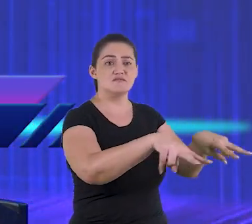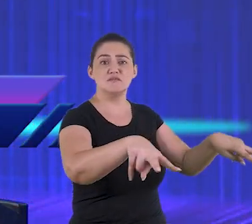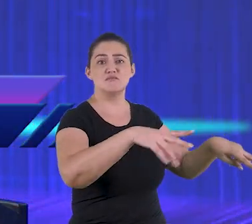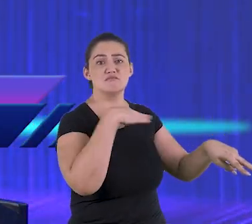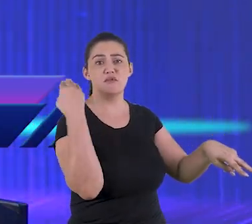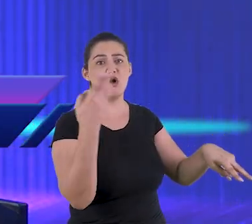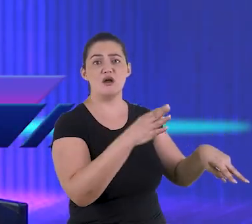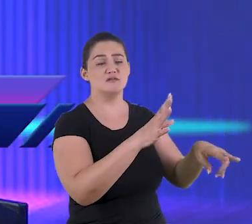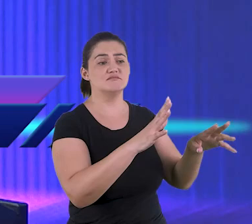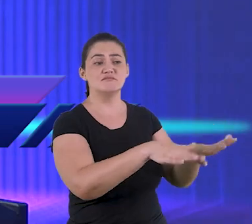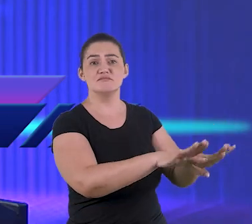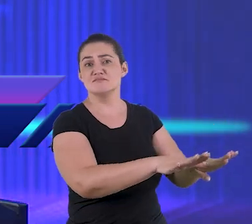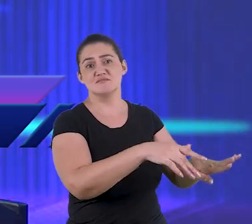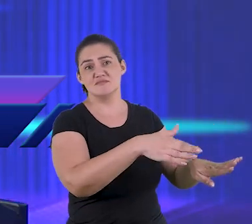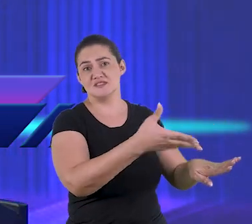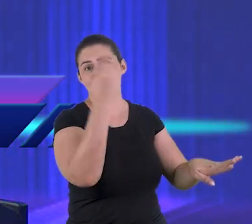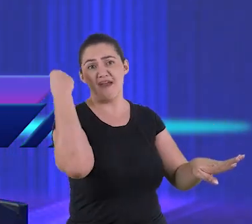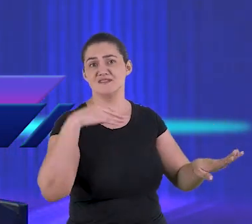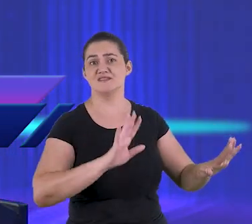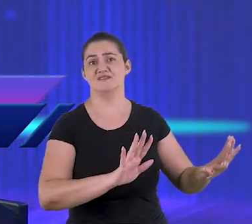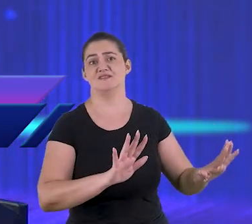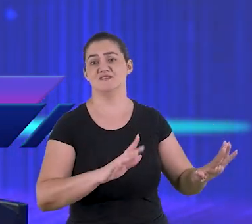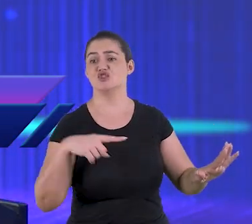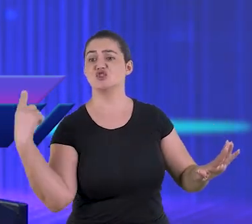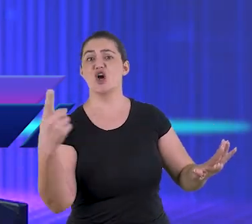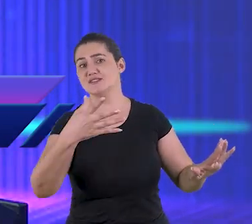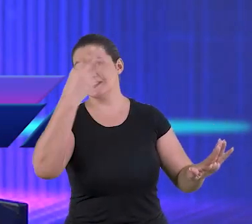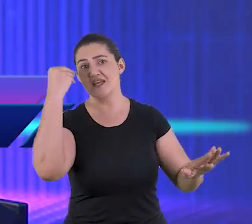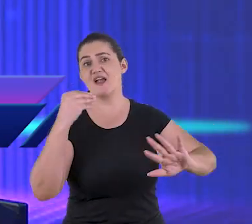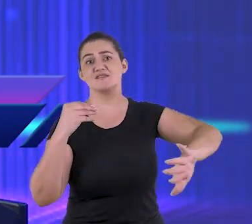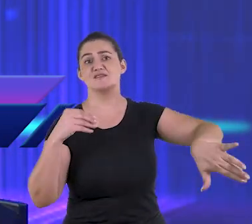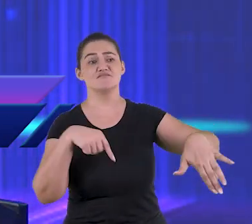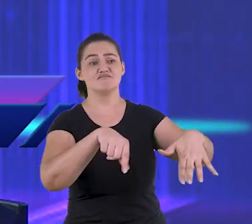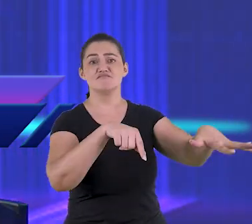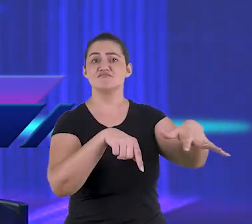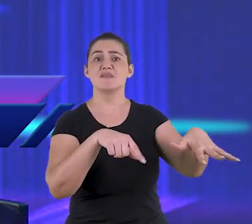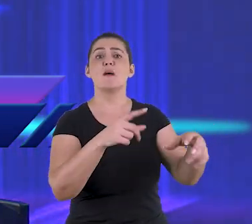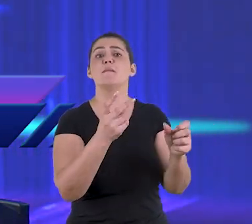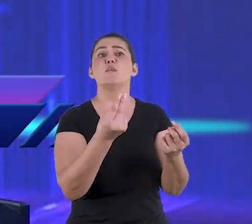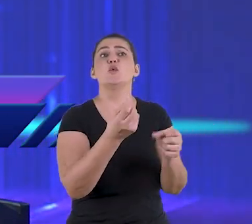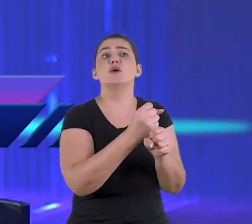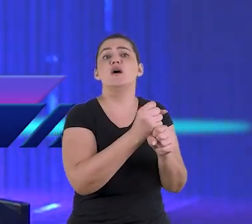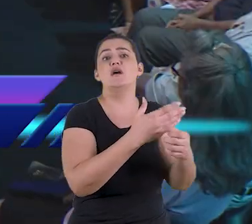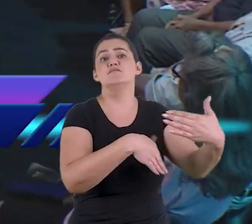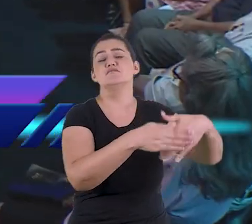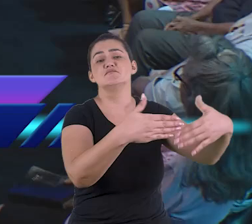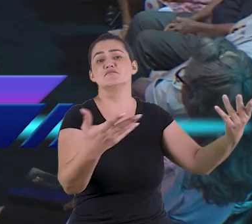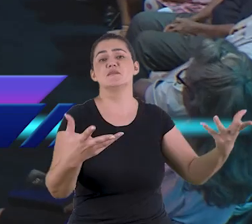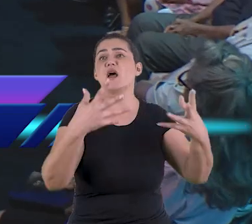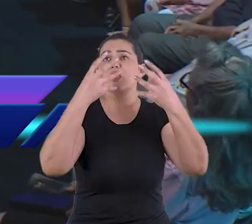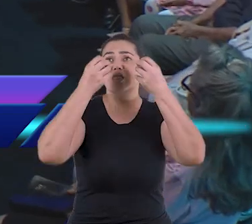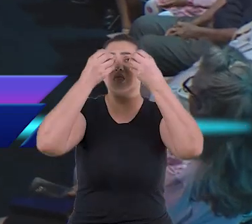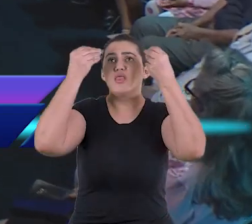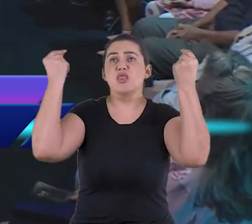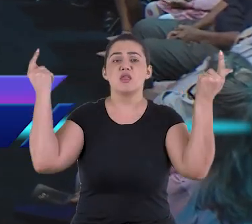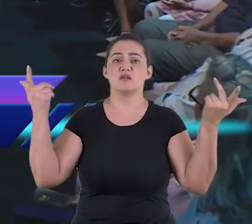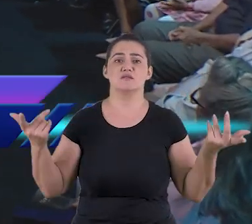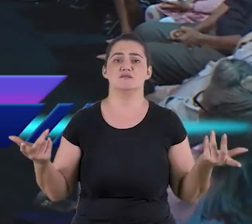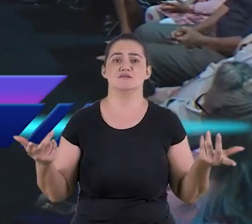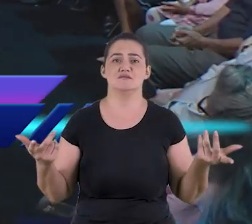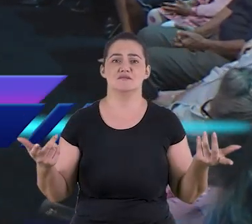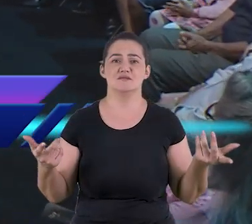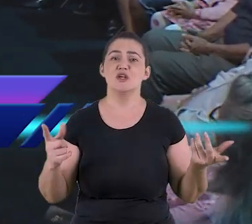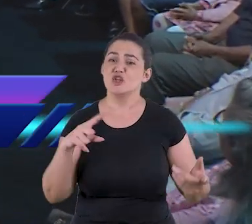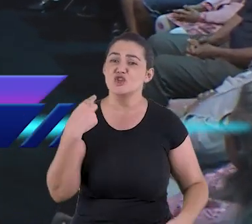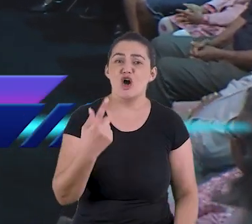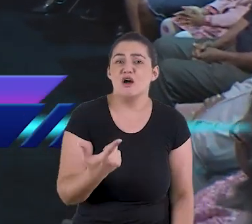quem morre não volta para puxar o pé de quem está vivo. Porque os mortos não têm parte